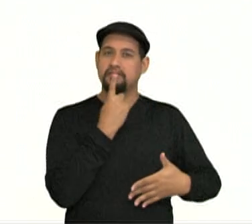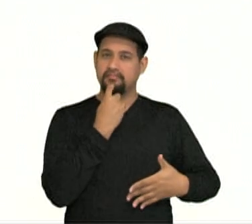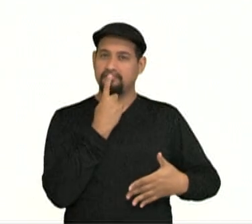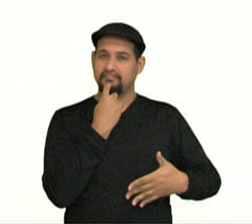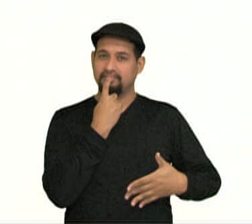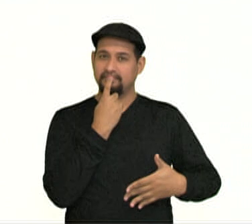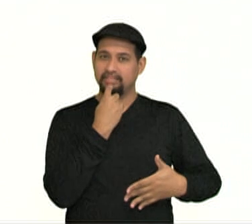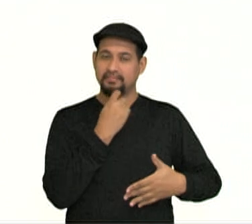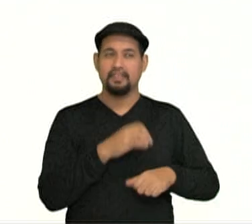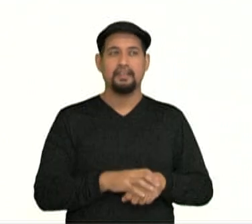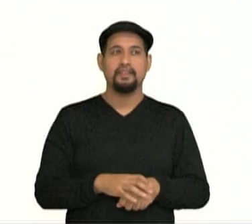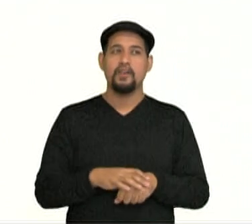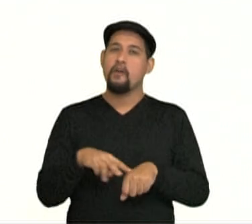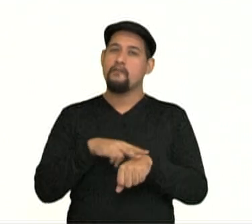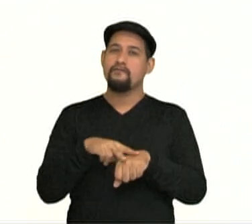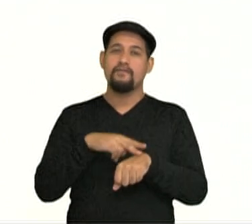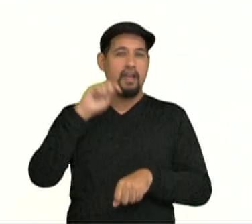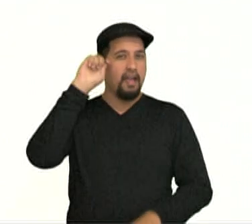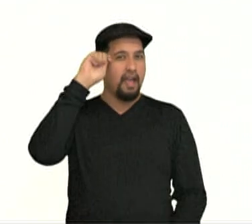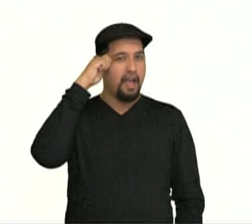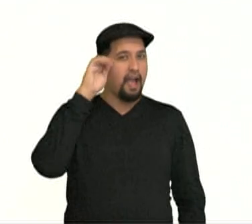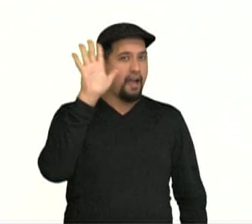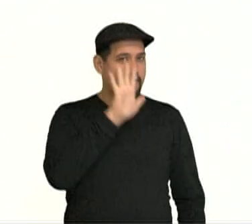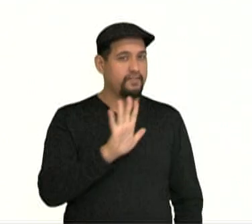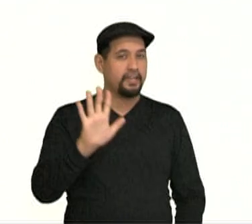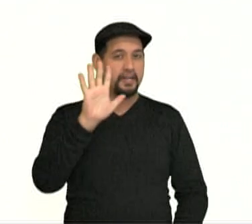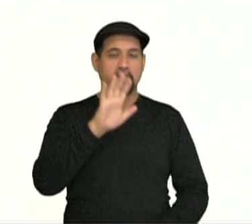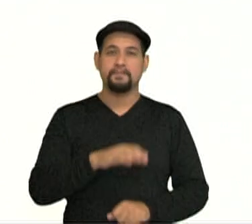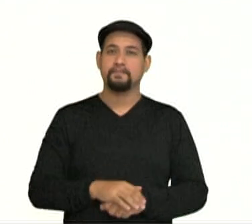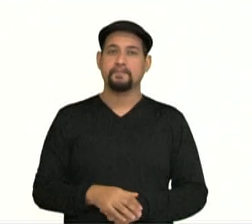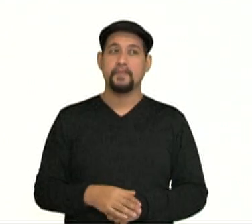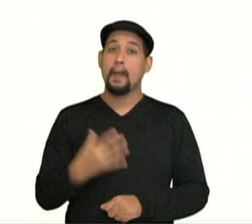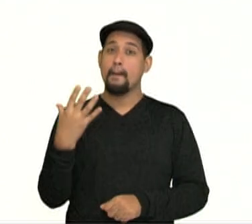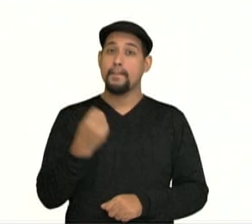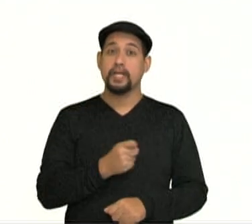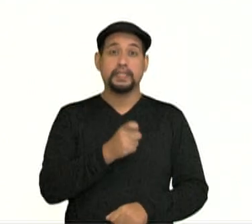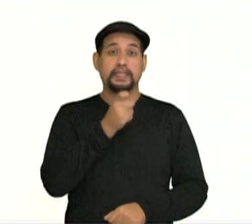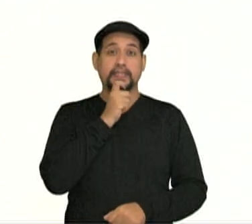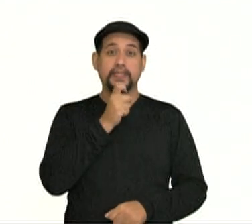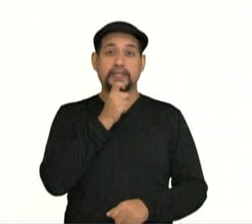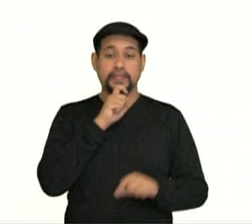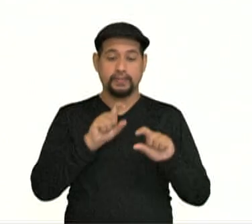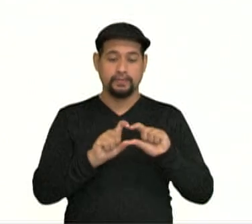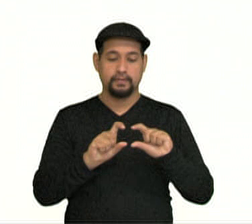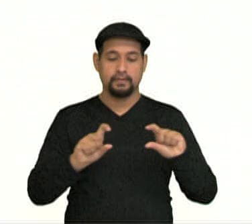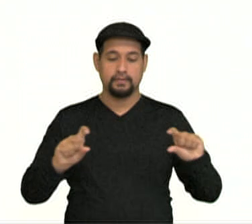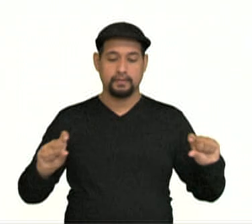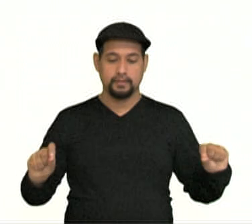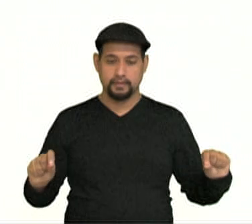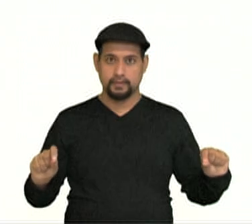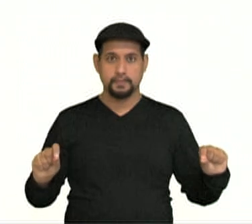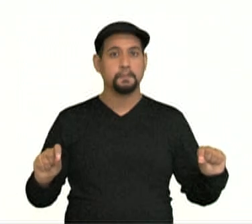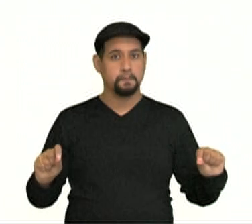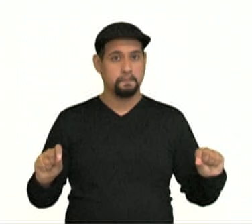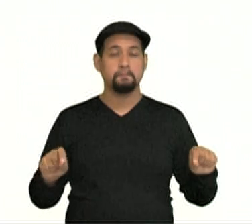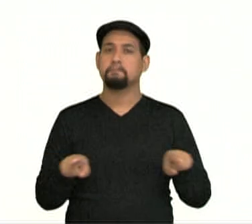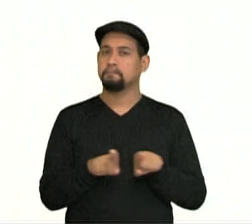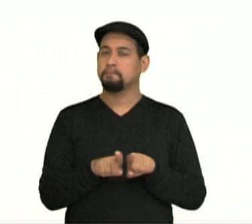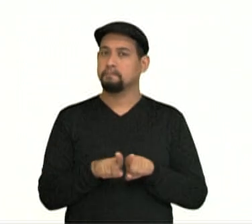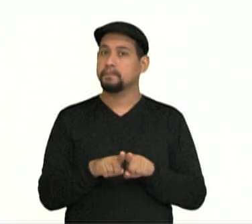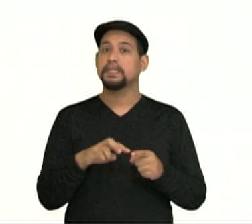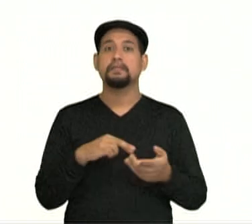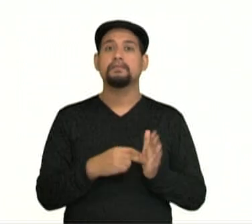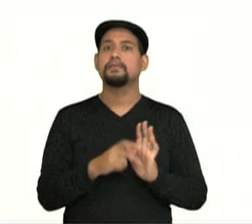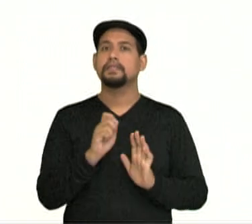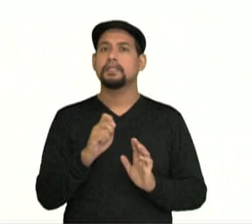verde continente africano, nós temos em branco a Antártida, porque a Antártida também é um continente